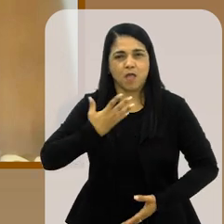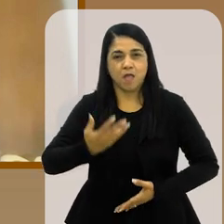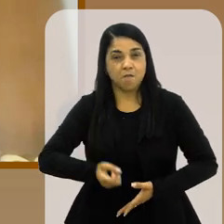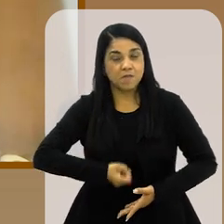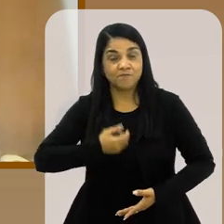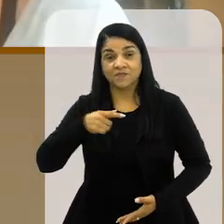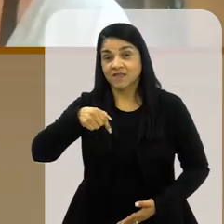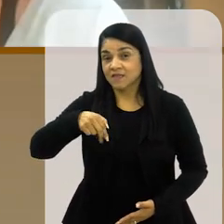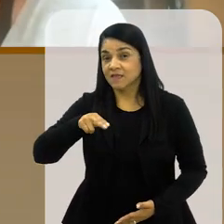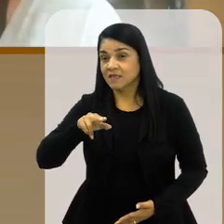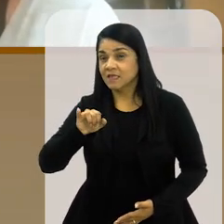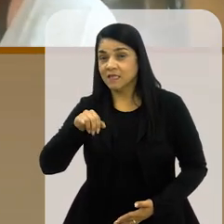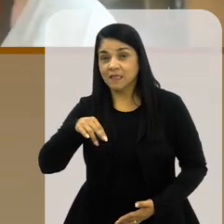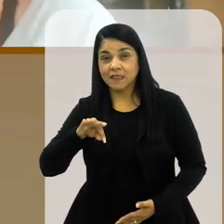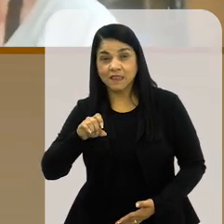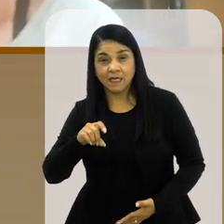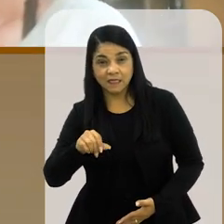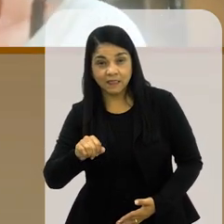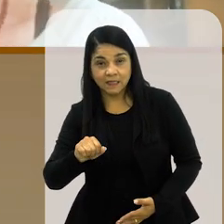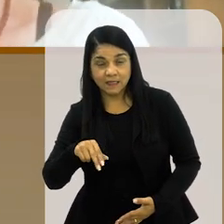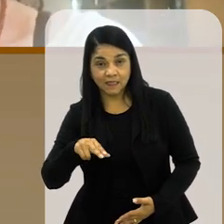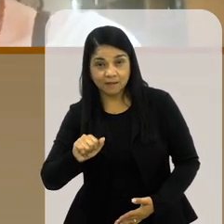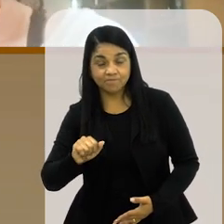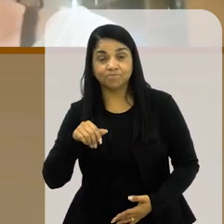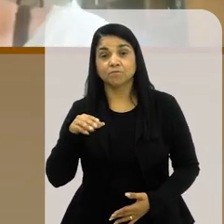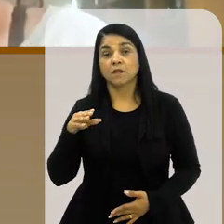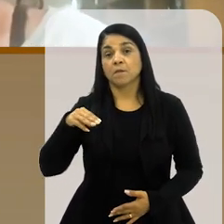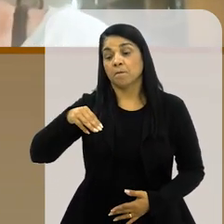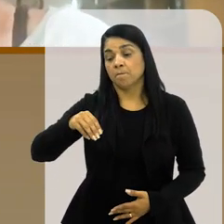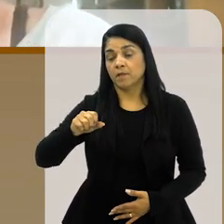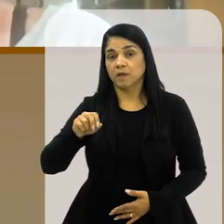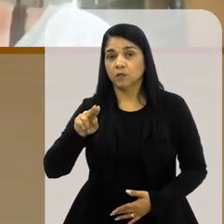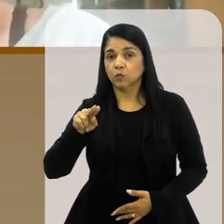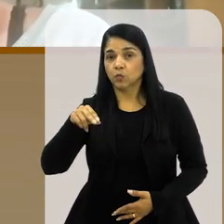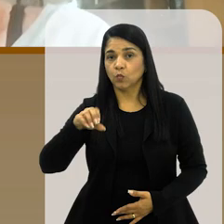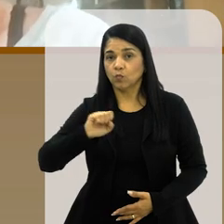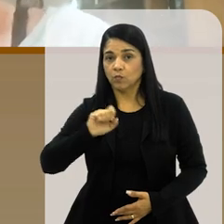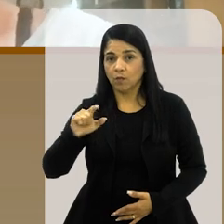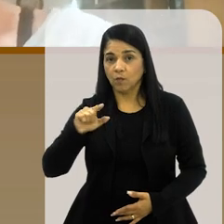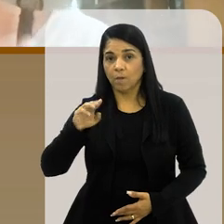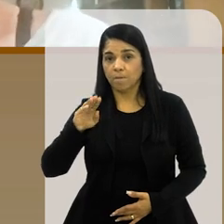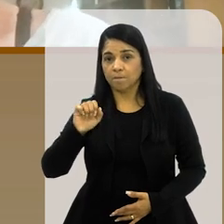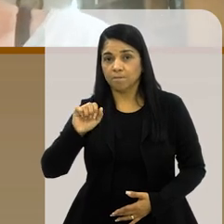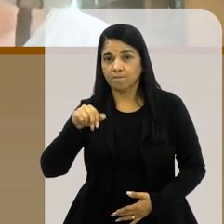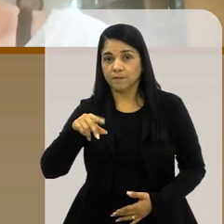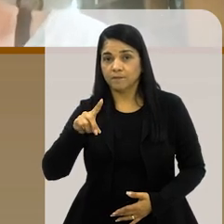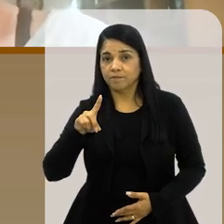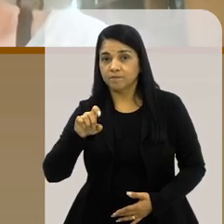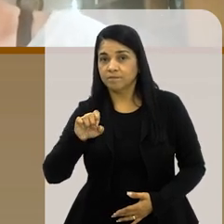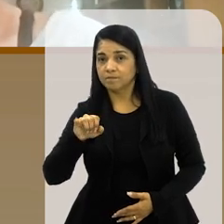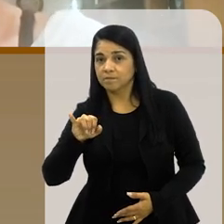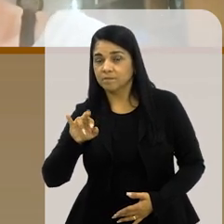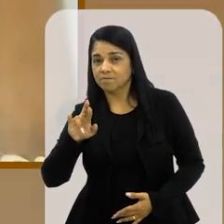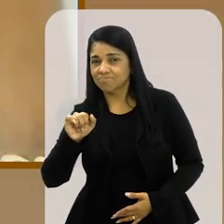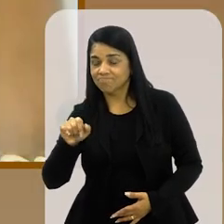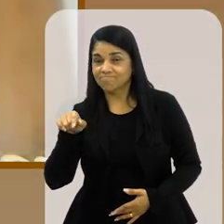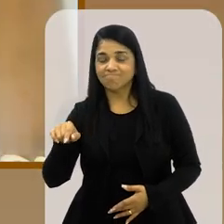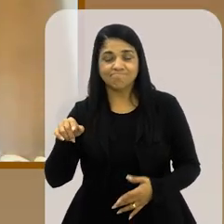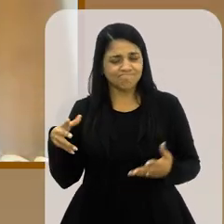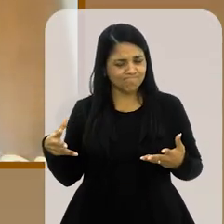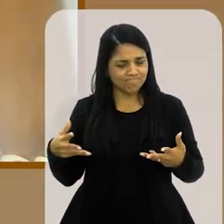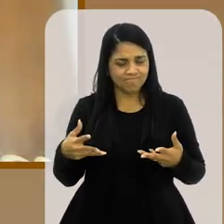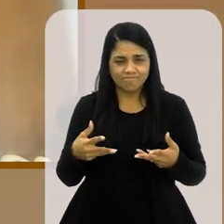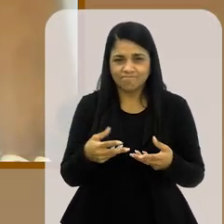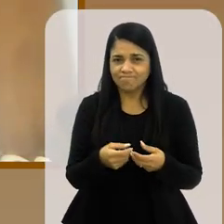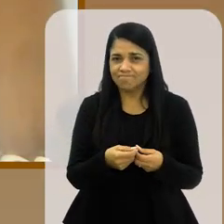Quintana, Manuel Bandeira, todos esses incríveis vão fazendo, fertilizando